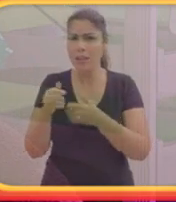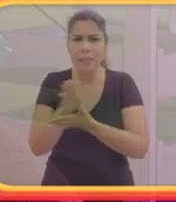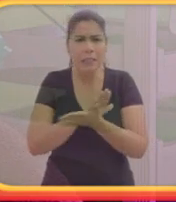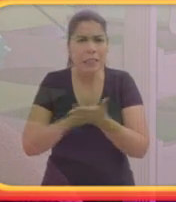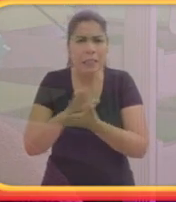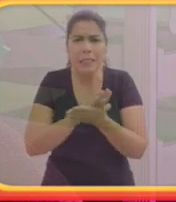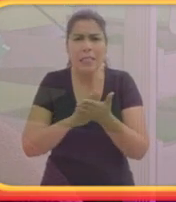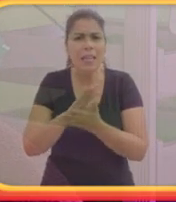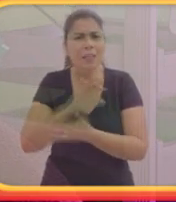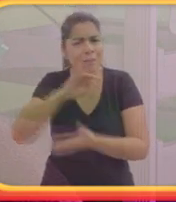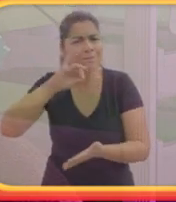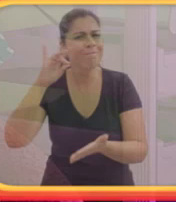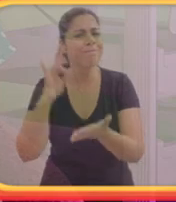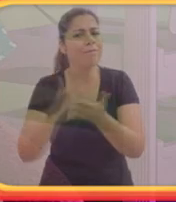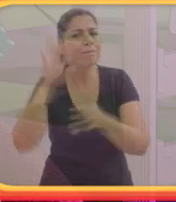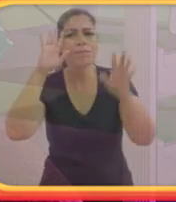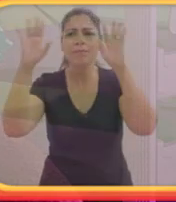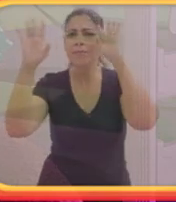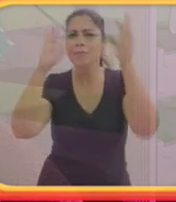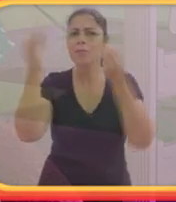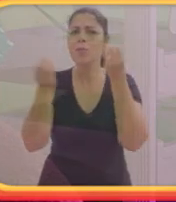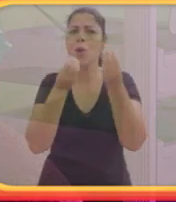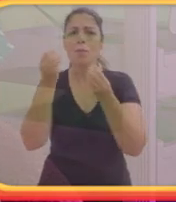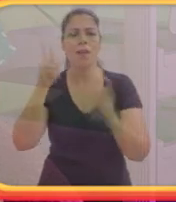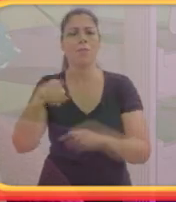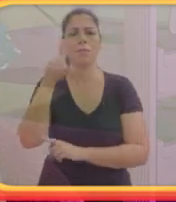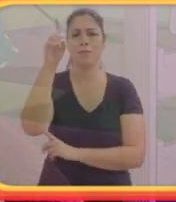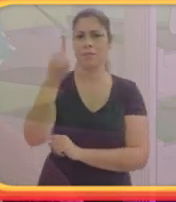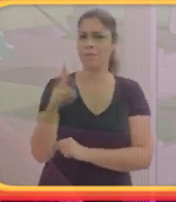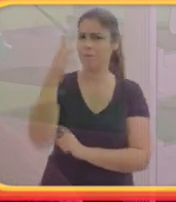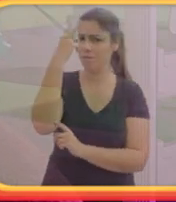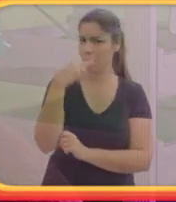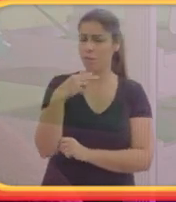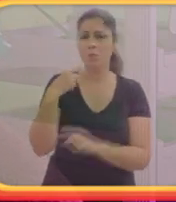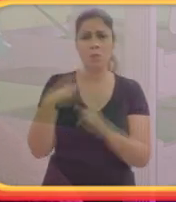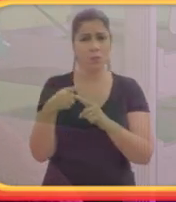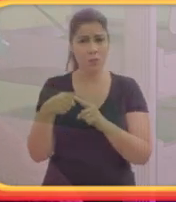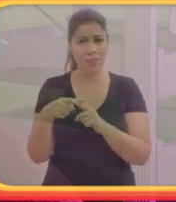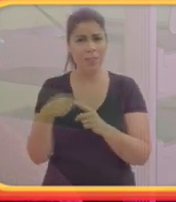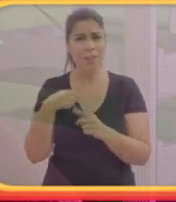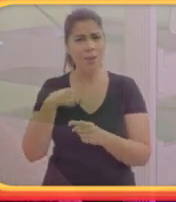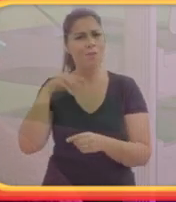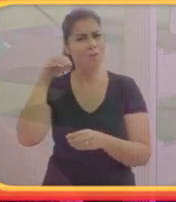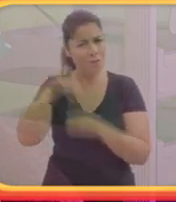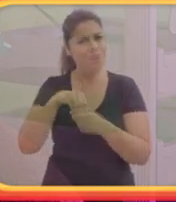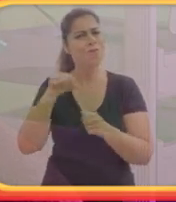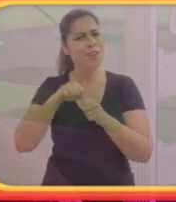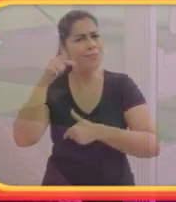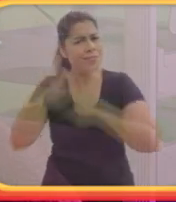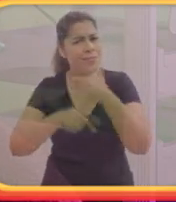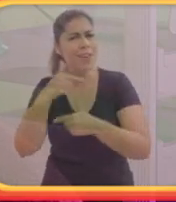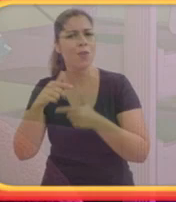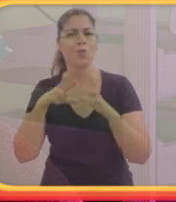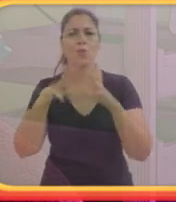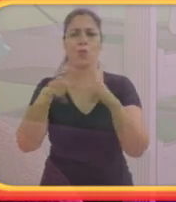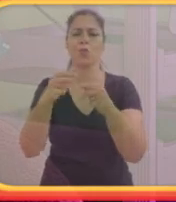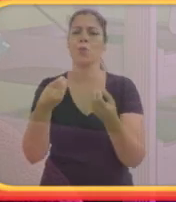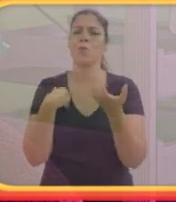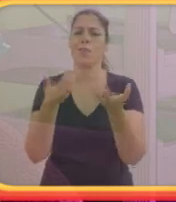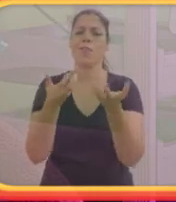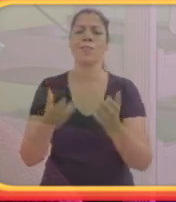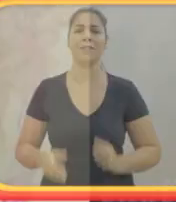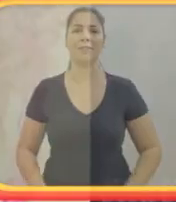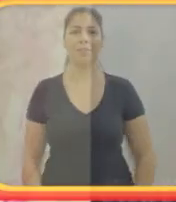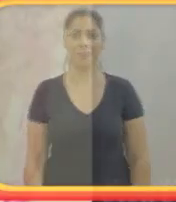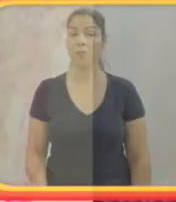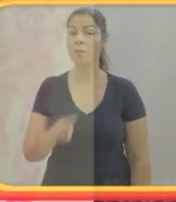realmente contar isso para as pessoas, todo mundo ficou surpreso, né? Porque ninguém realmente imaginava que eu era deficiente visual, até porque pelo